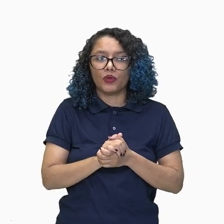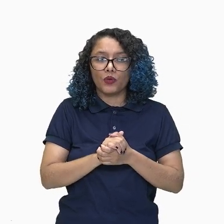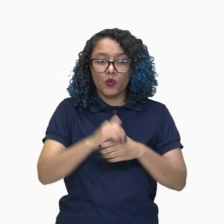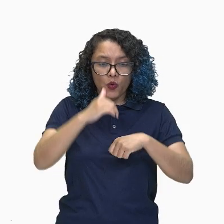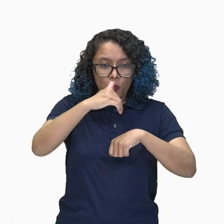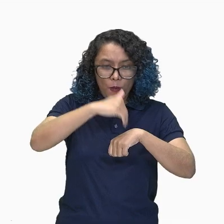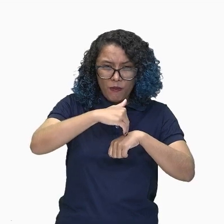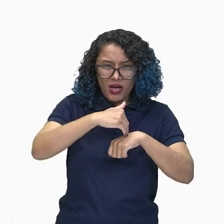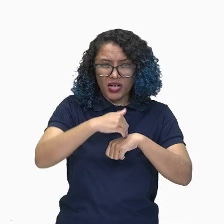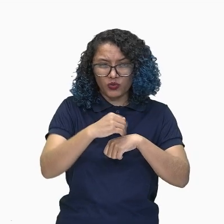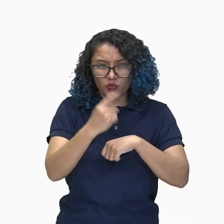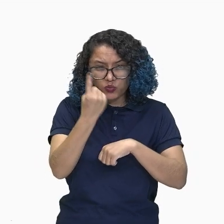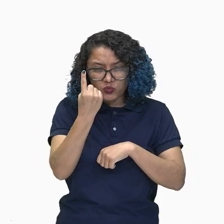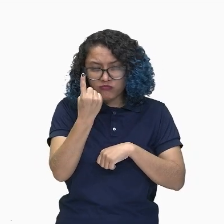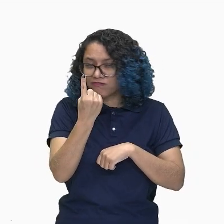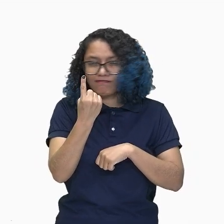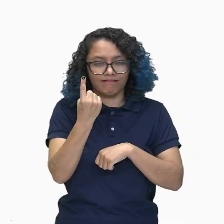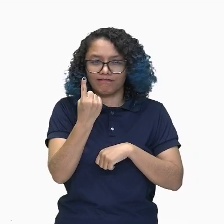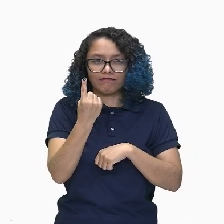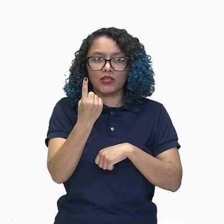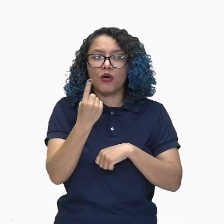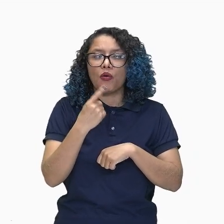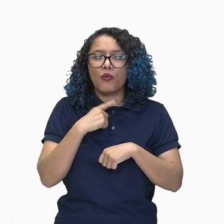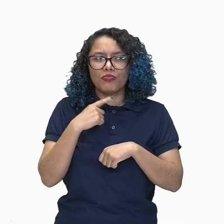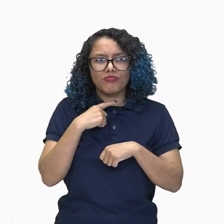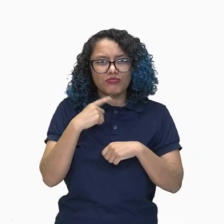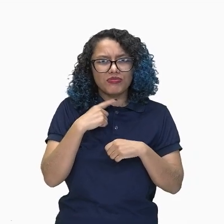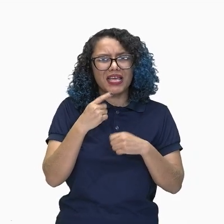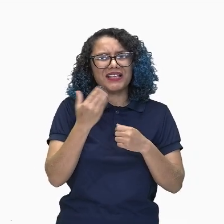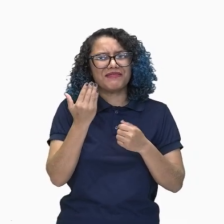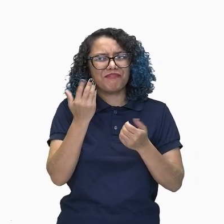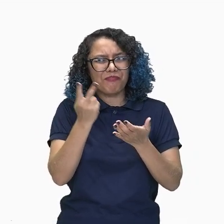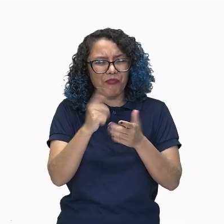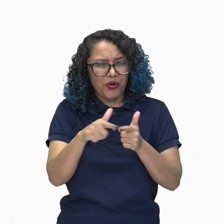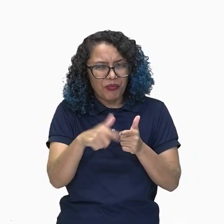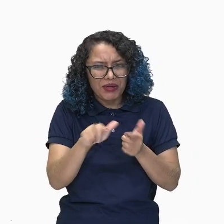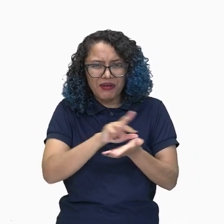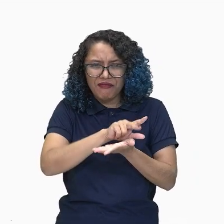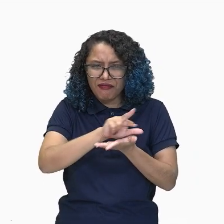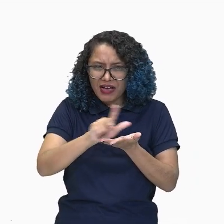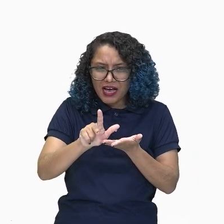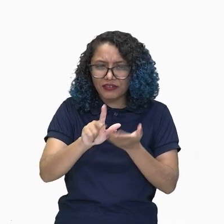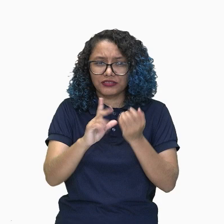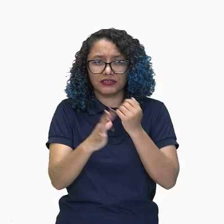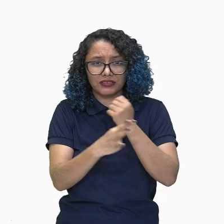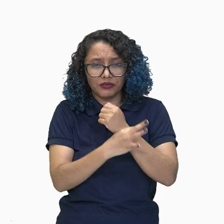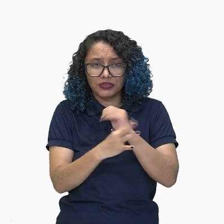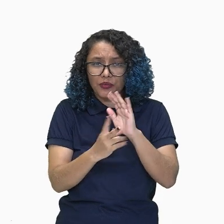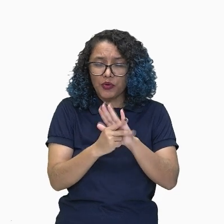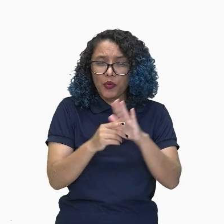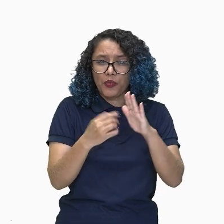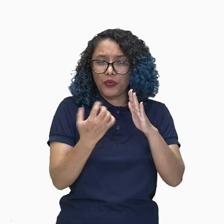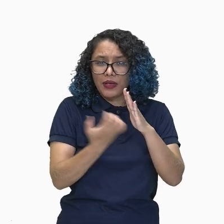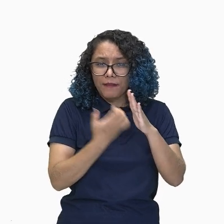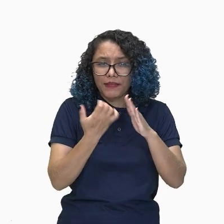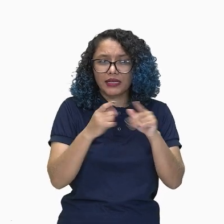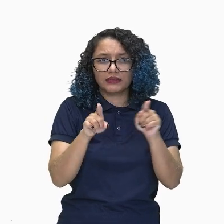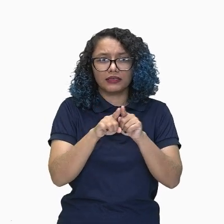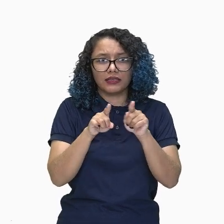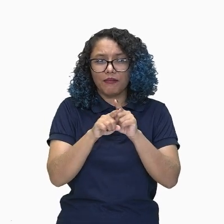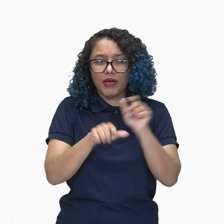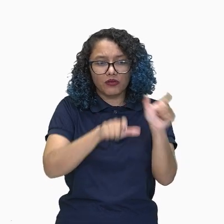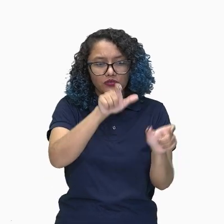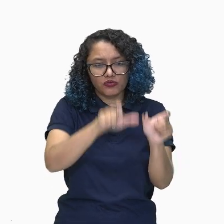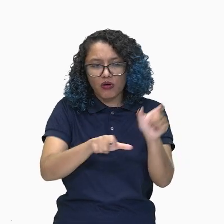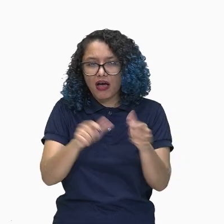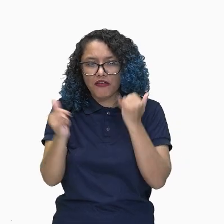único culpado. É uma combinação de falhas na segurança das empresas, desinformação dos usuários